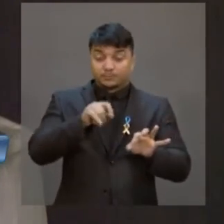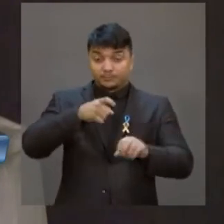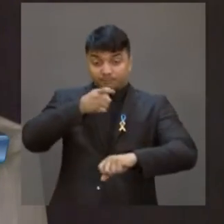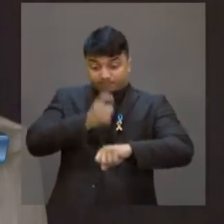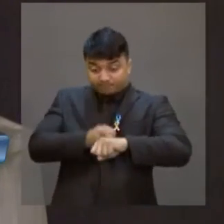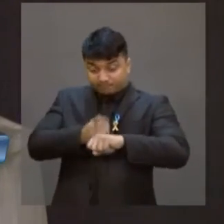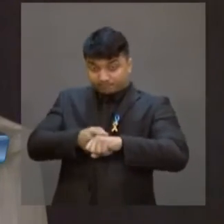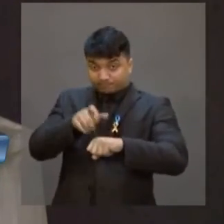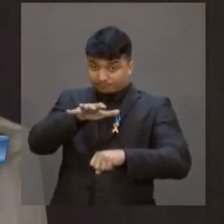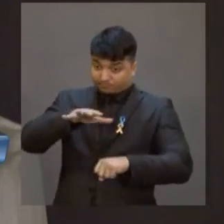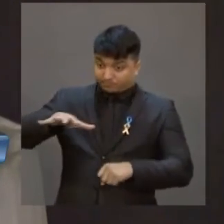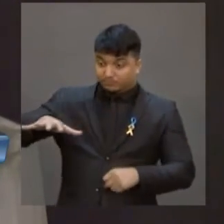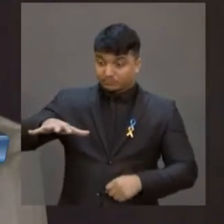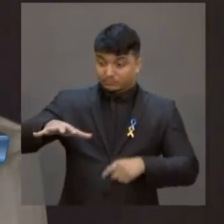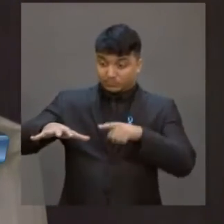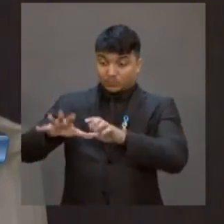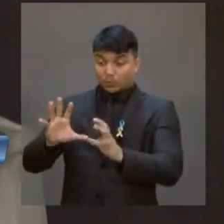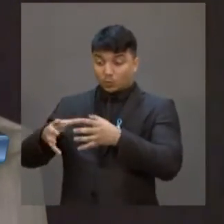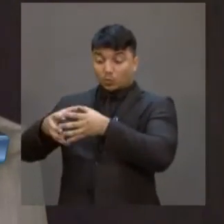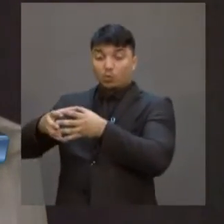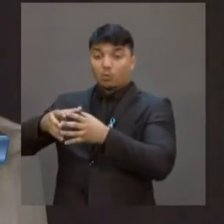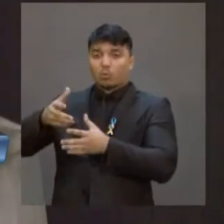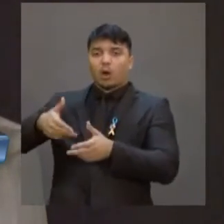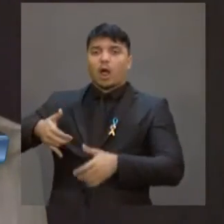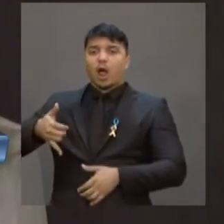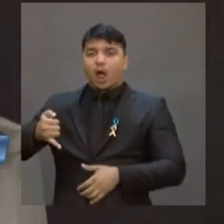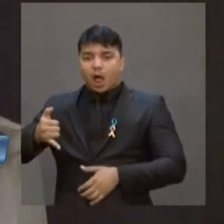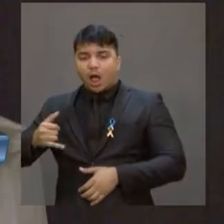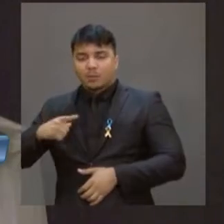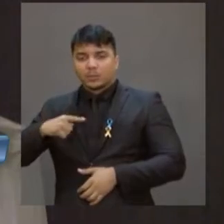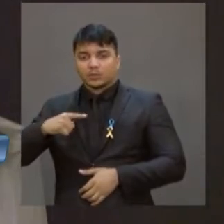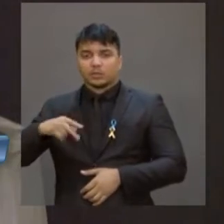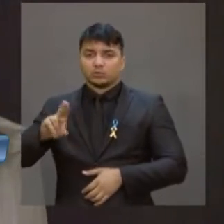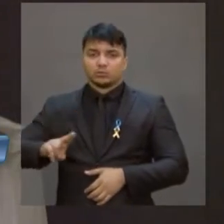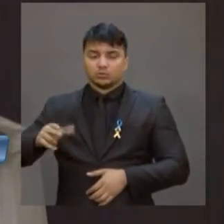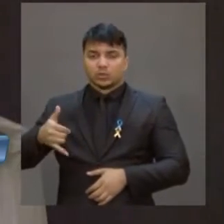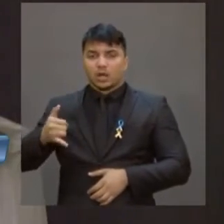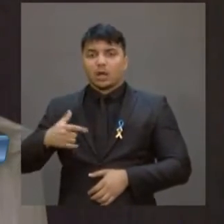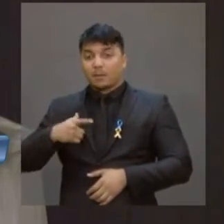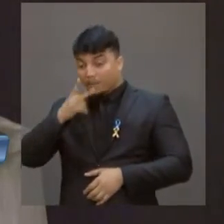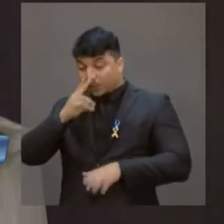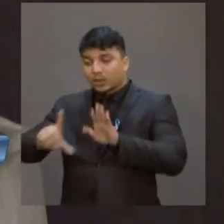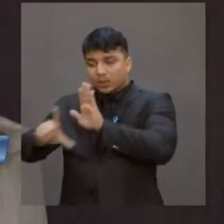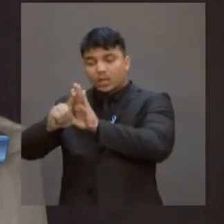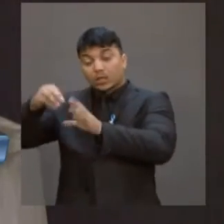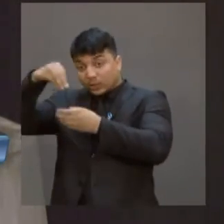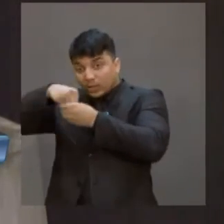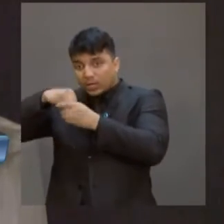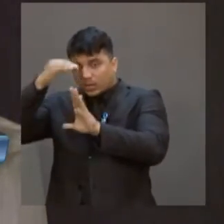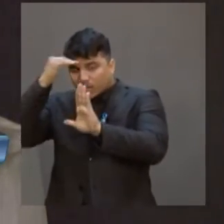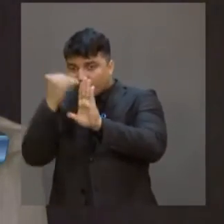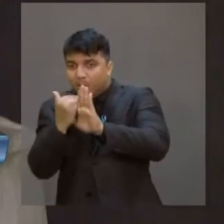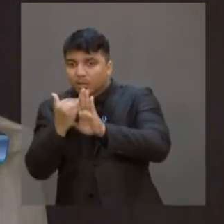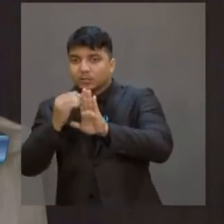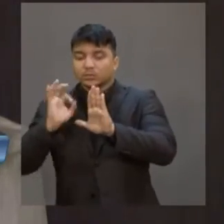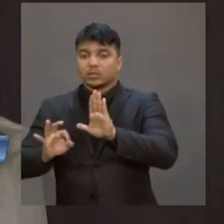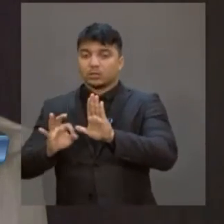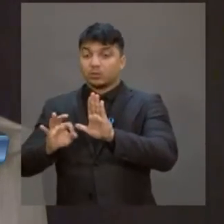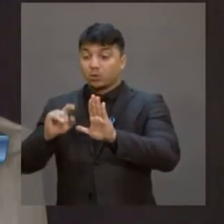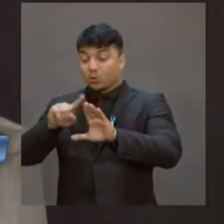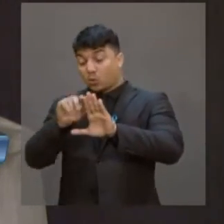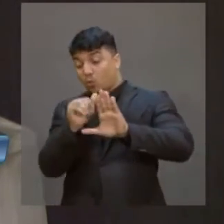entre as organizações de grupos armados, entre as organizações dos mercados ilegais, entre as organizações